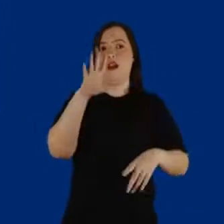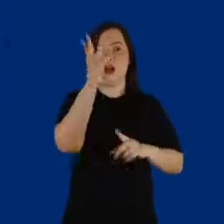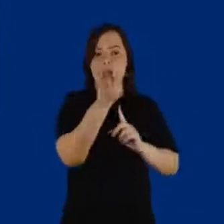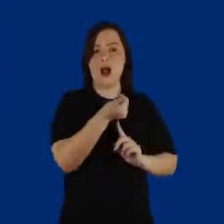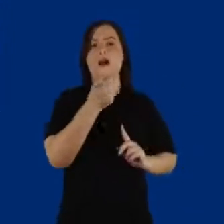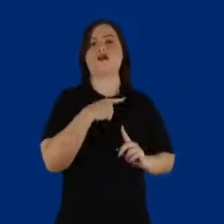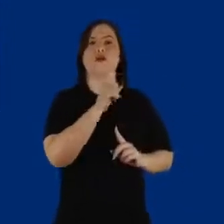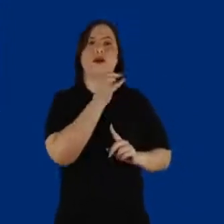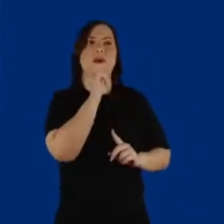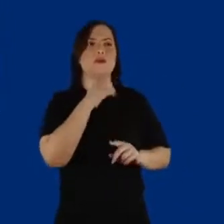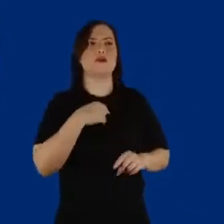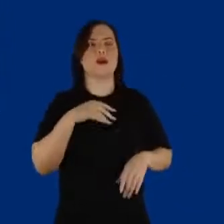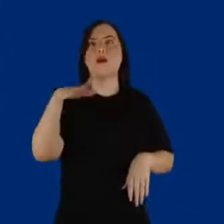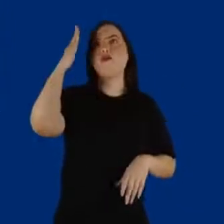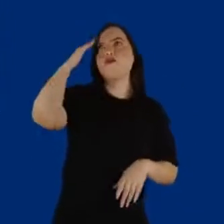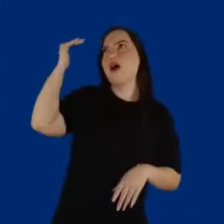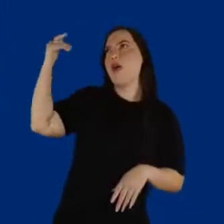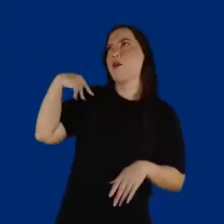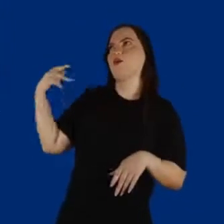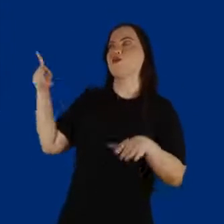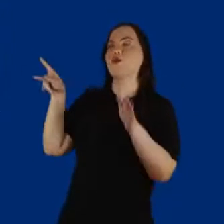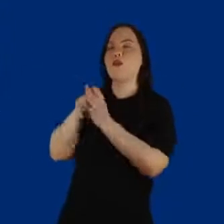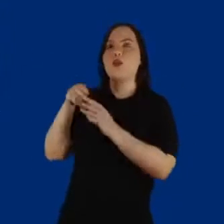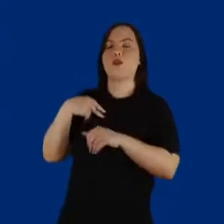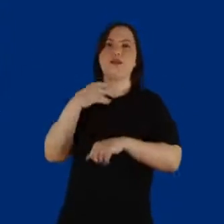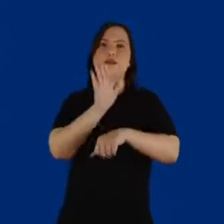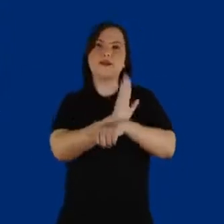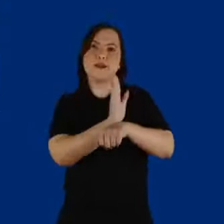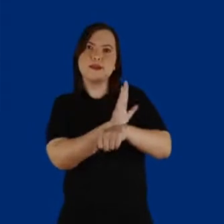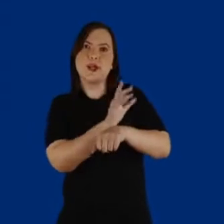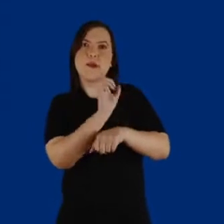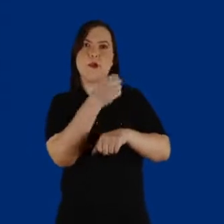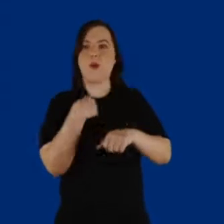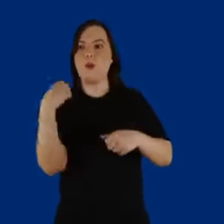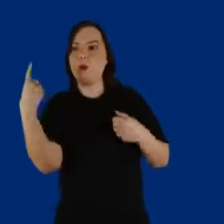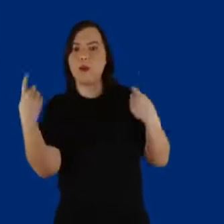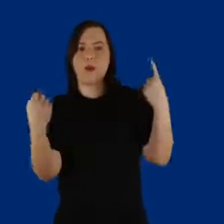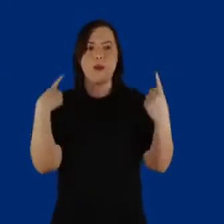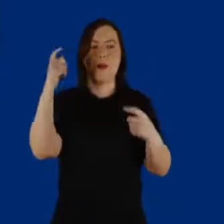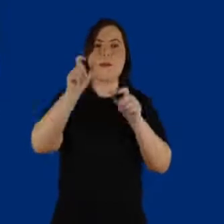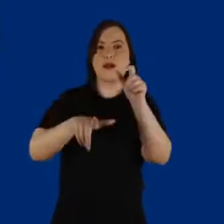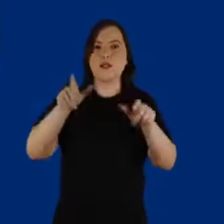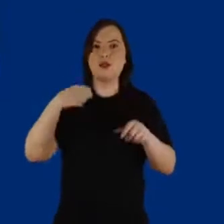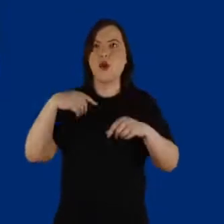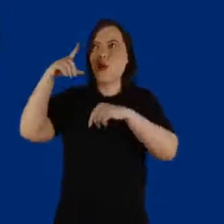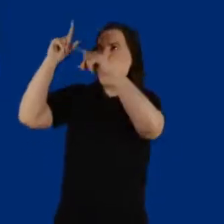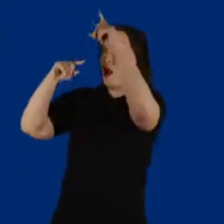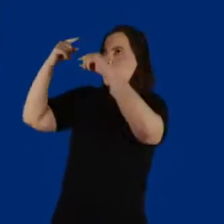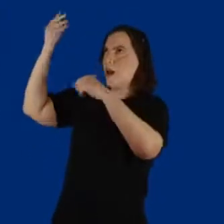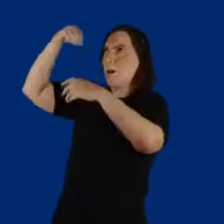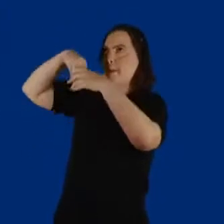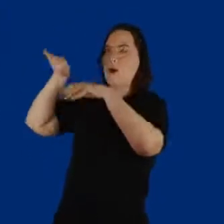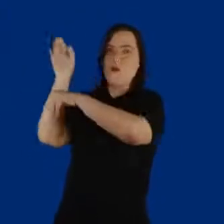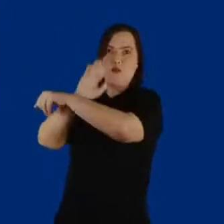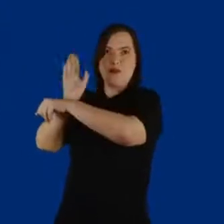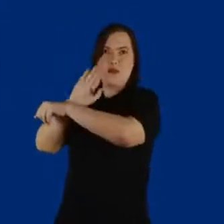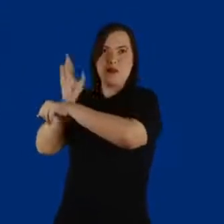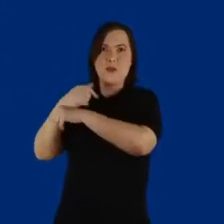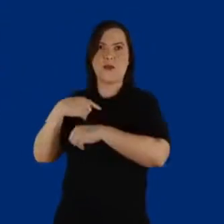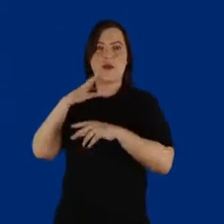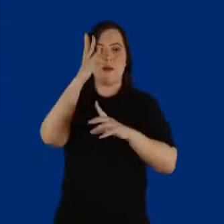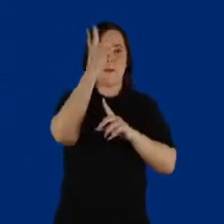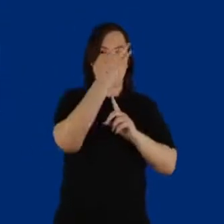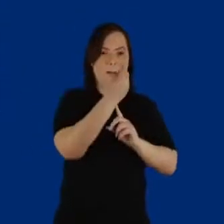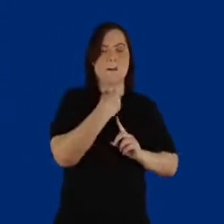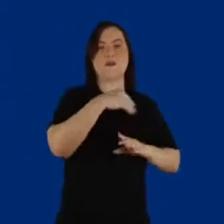não é como ser um astro do cinema, e apenas uma ou duas pessoas podem ser a estrela do filme. Todo mundo na arte pode